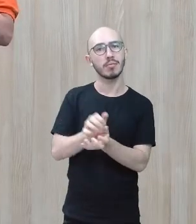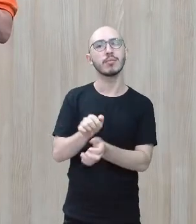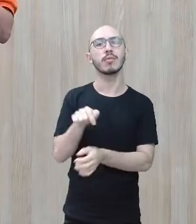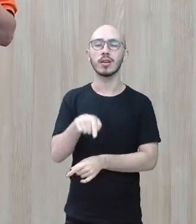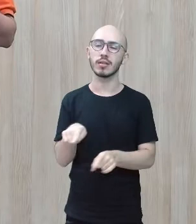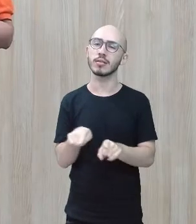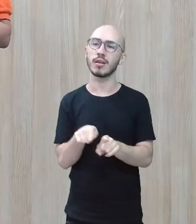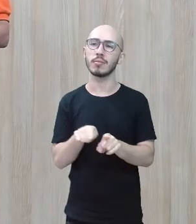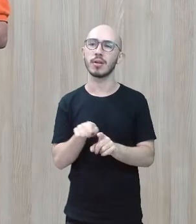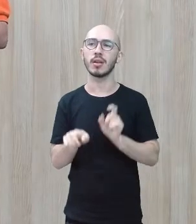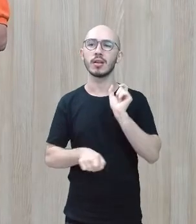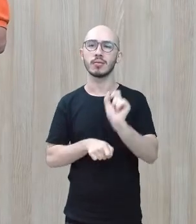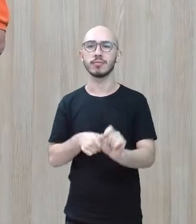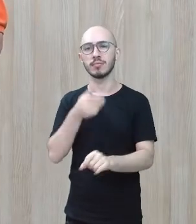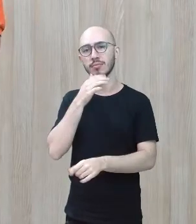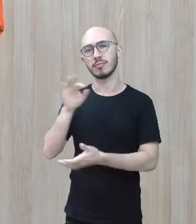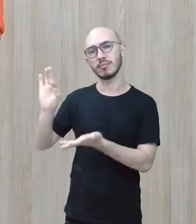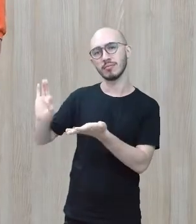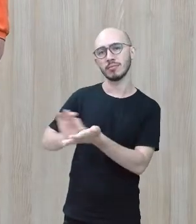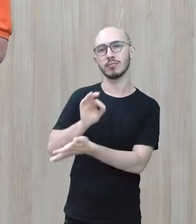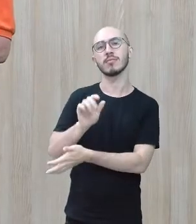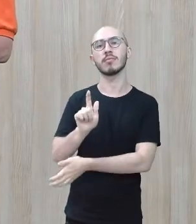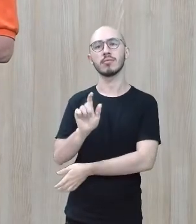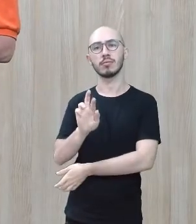dentro da literatura.